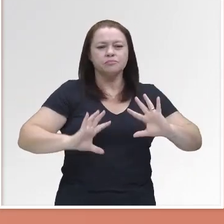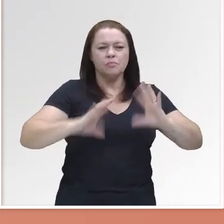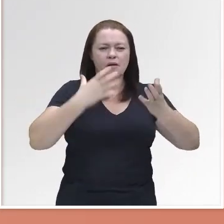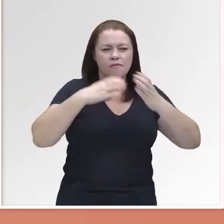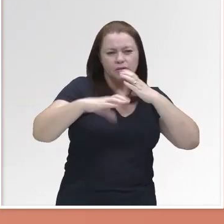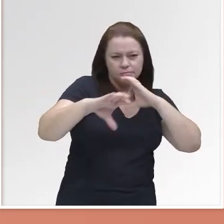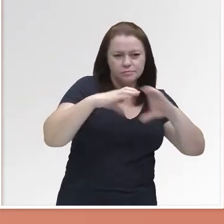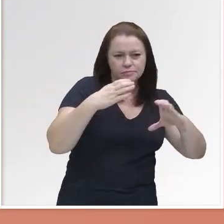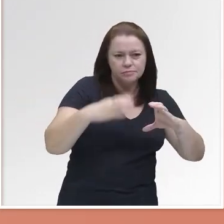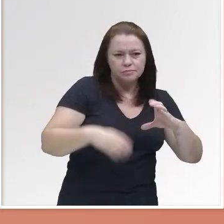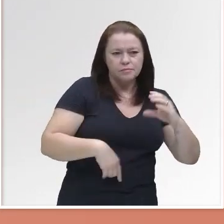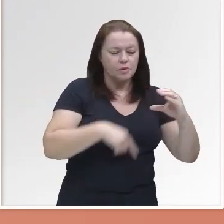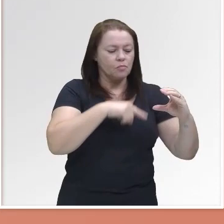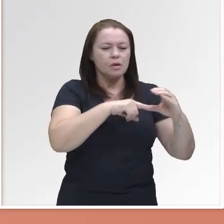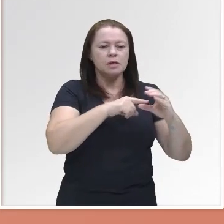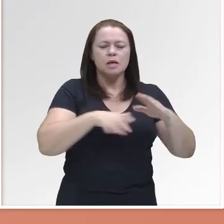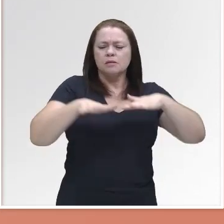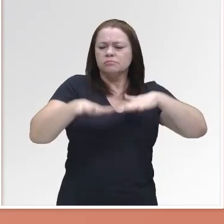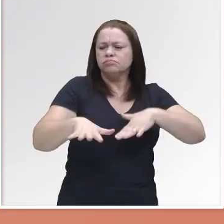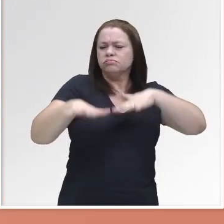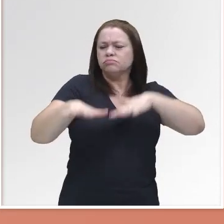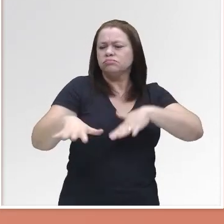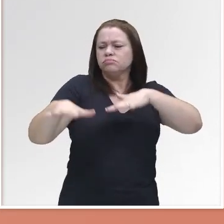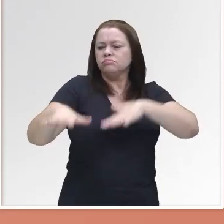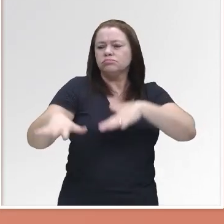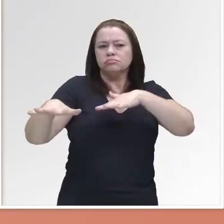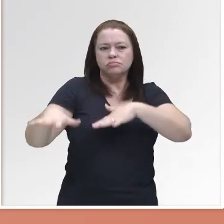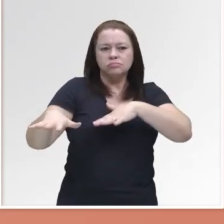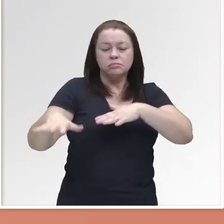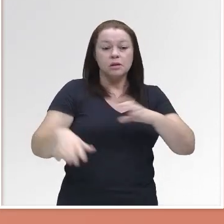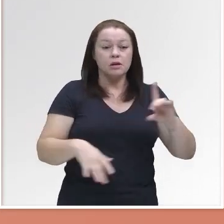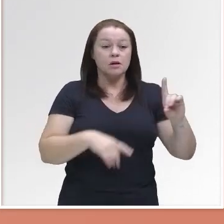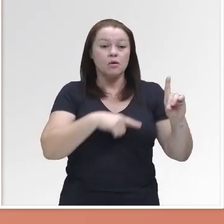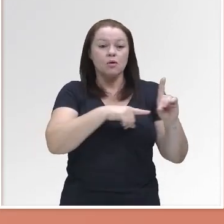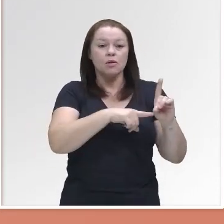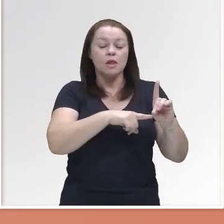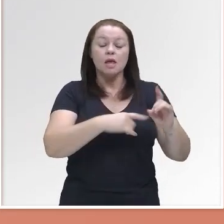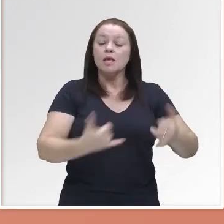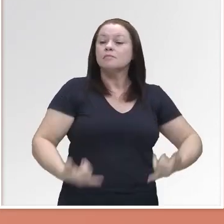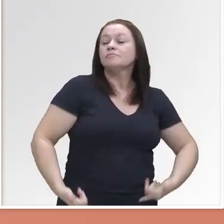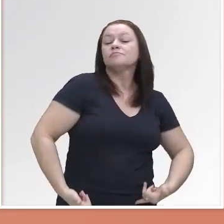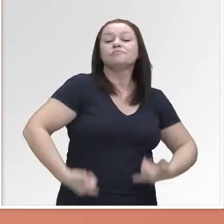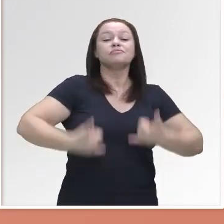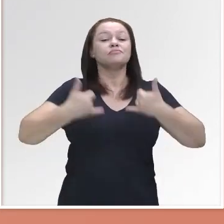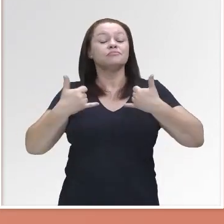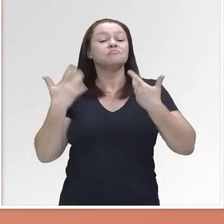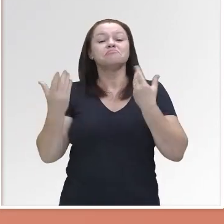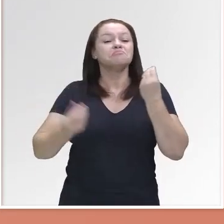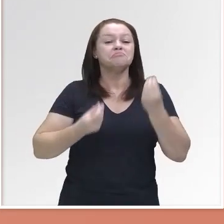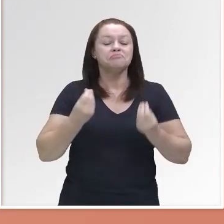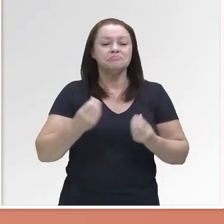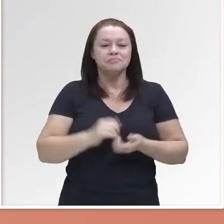concerto. Letra C, uma carreata. Ou letra D, um aniversário?